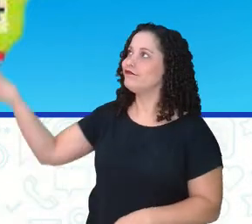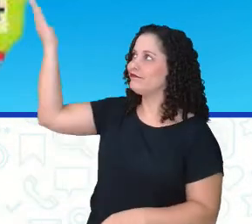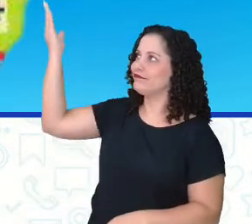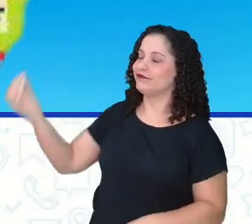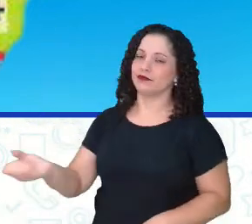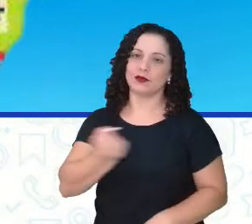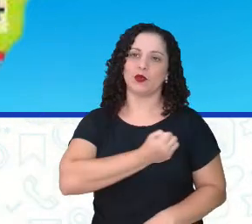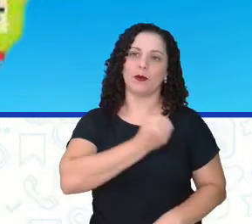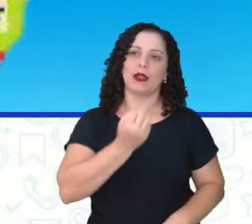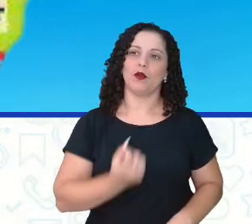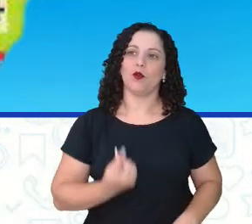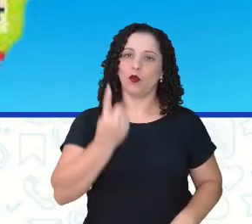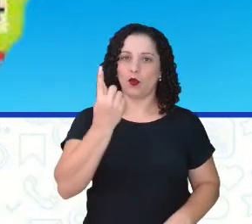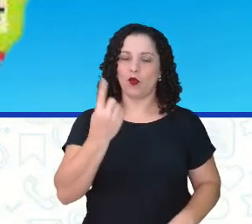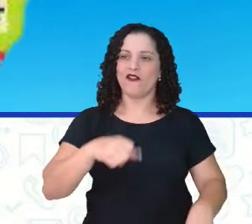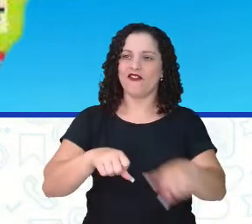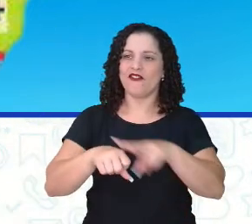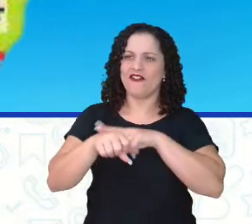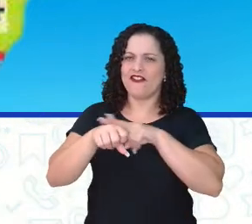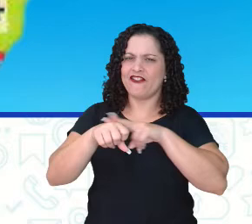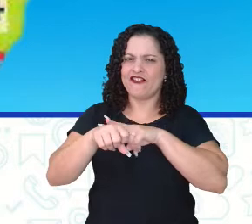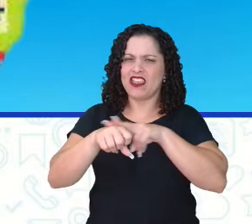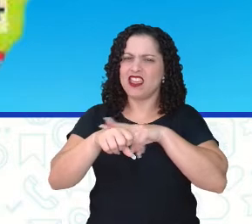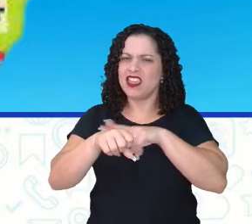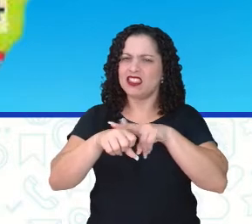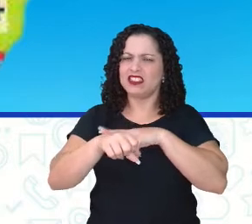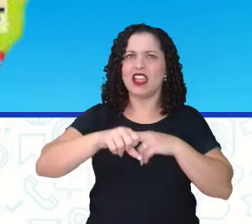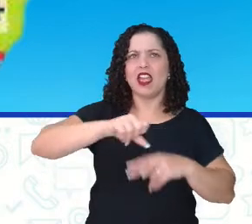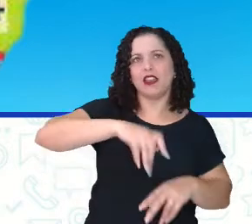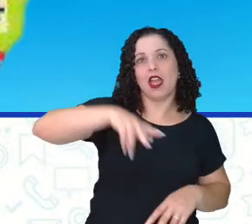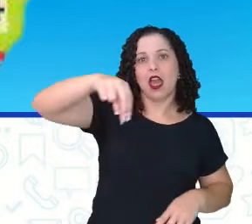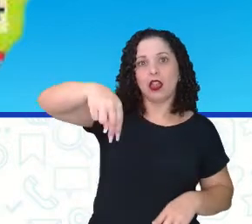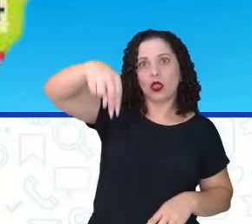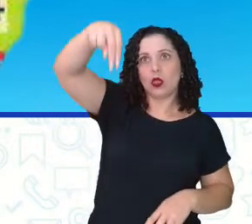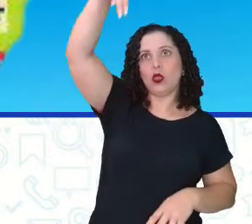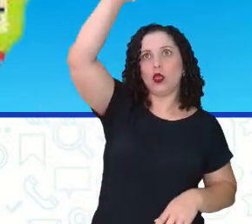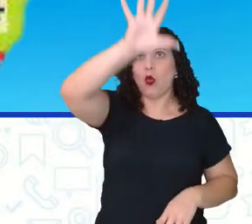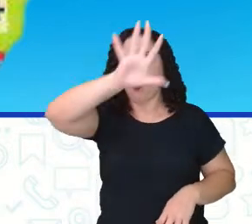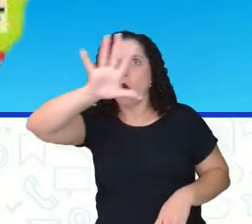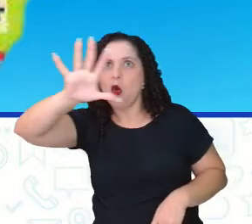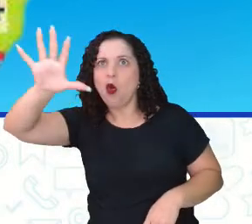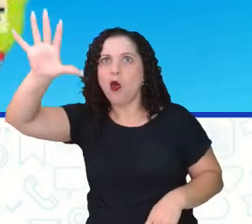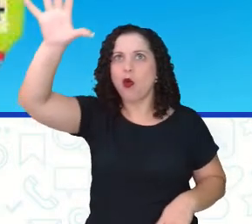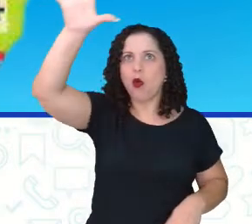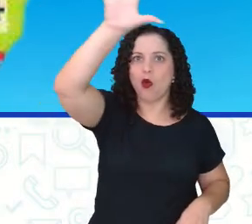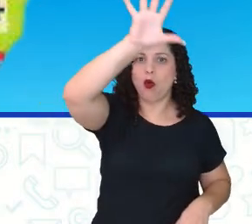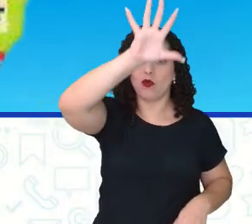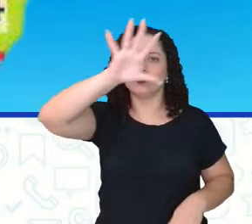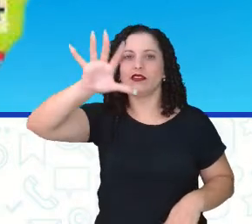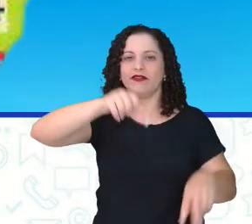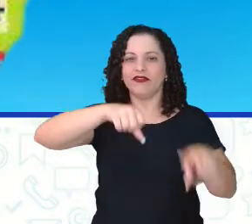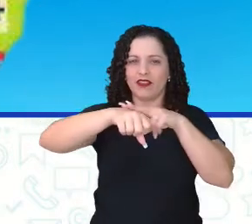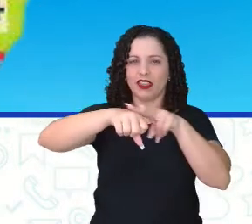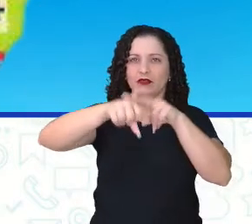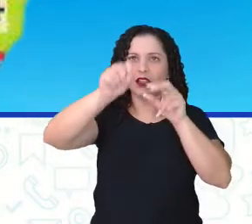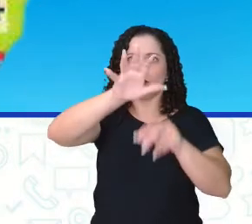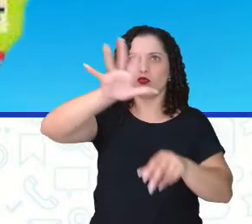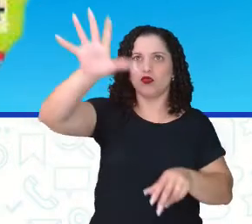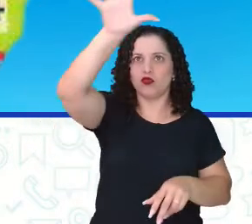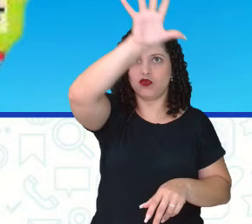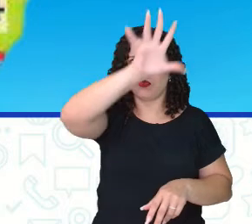tomando, né, quase toda a região norte em relação a isso. O cerrado, né, ele é